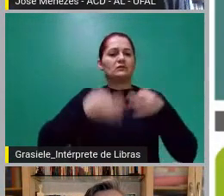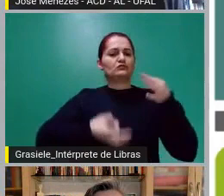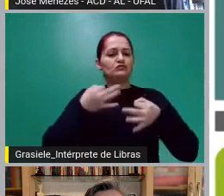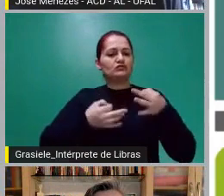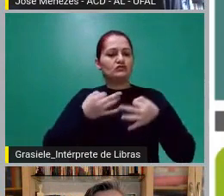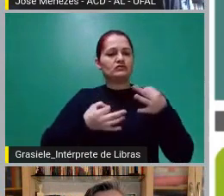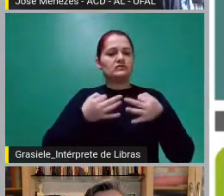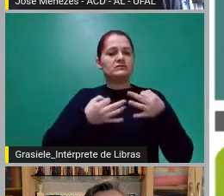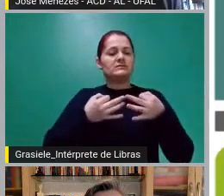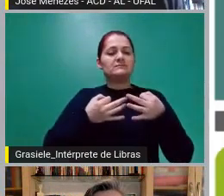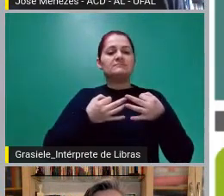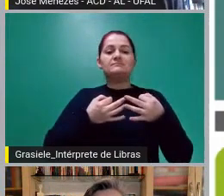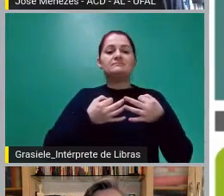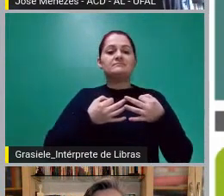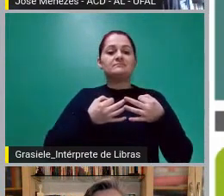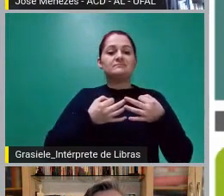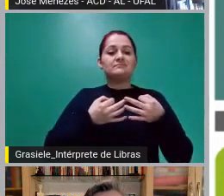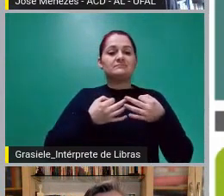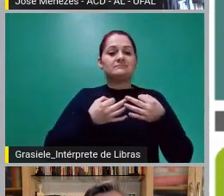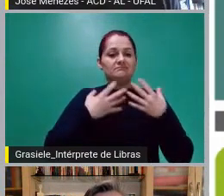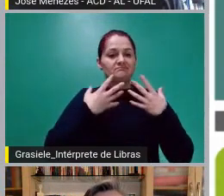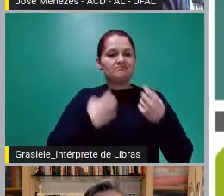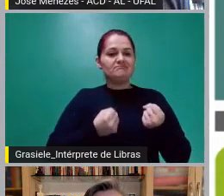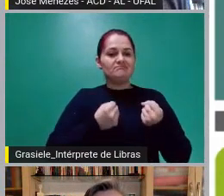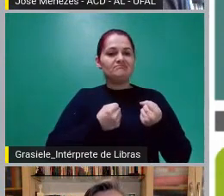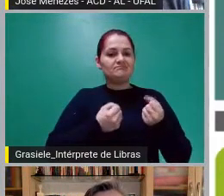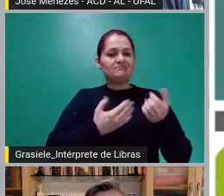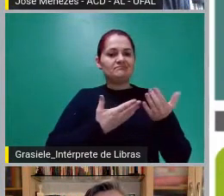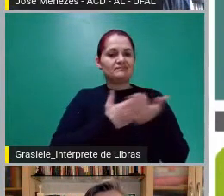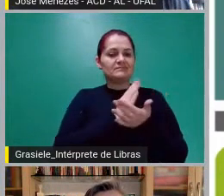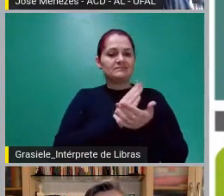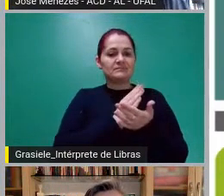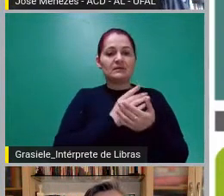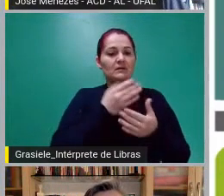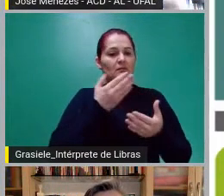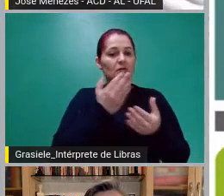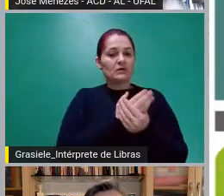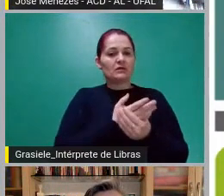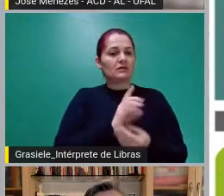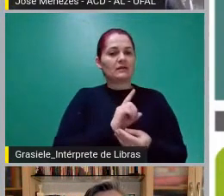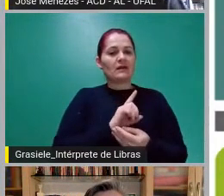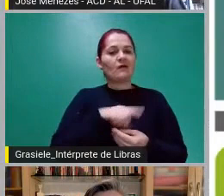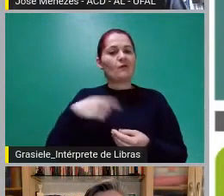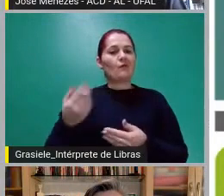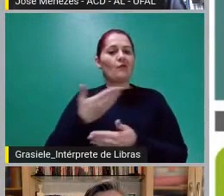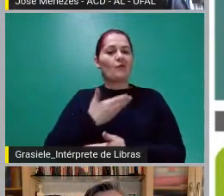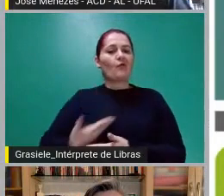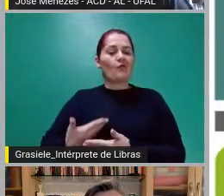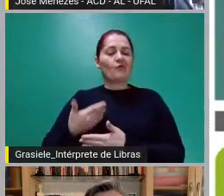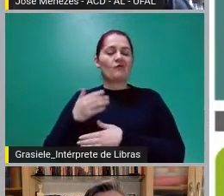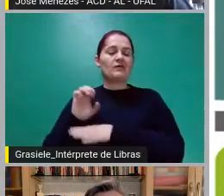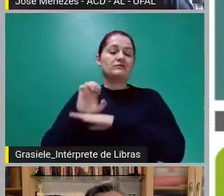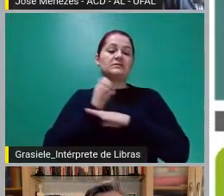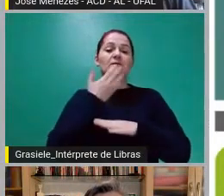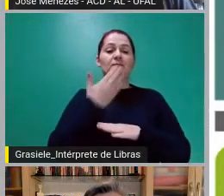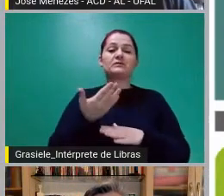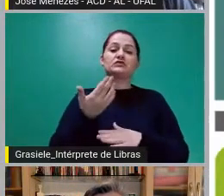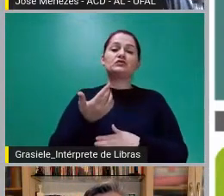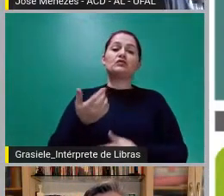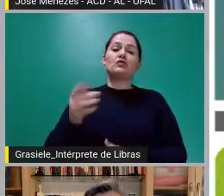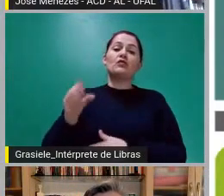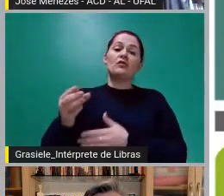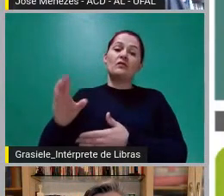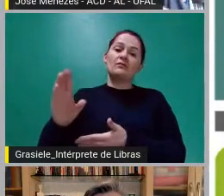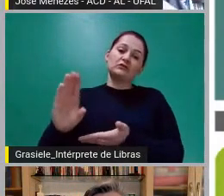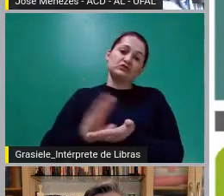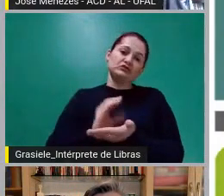uma renegociação. E essa renegociação vai levar ao quê? Vai levar para alguns estados 2 ou 3 anos